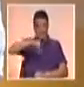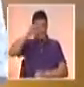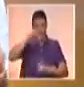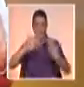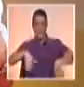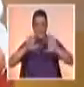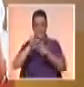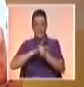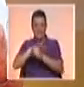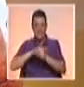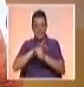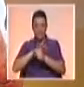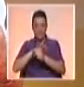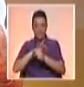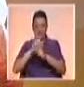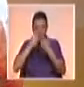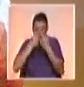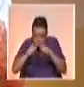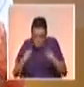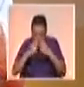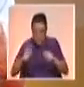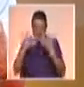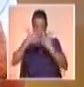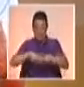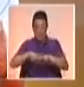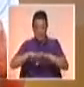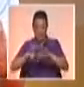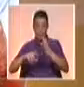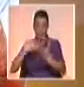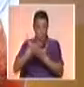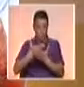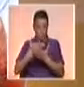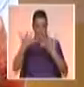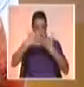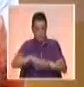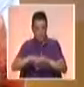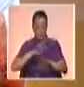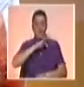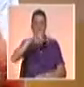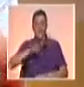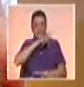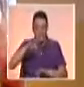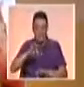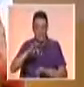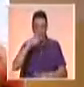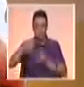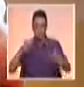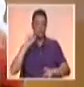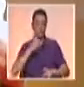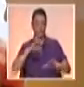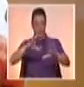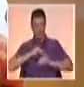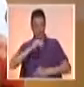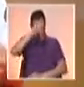umas situações que ainda estavam muito encobertas, que a integração veio ajudar muito as famílias e os cidadãos surdos a serem aceitos bem e a